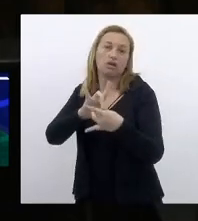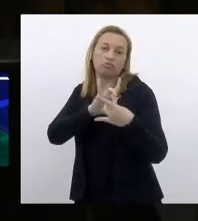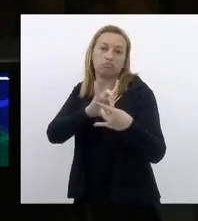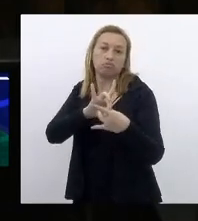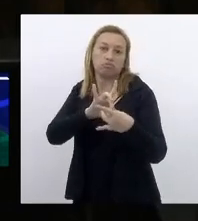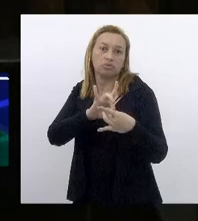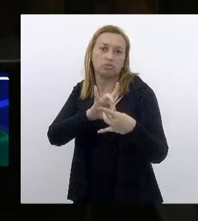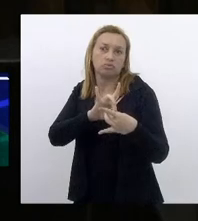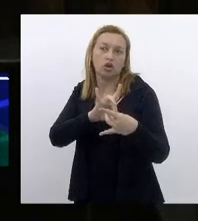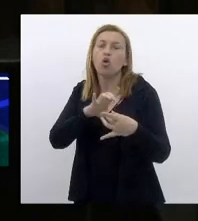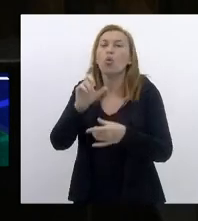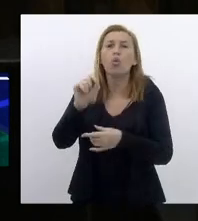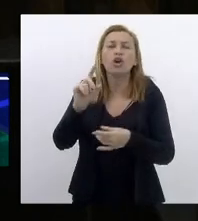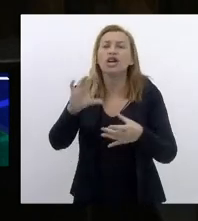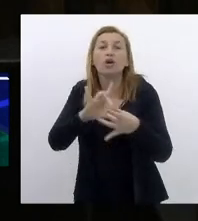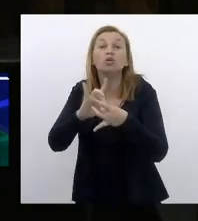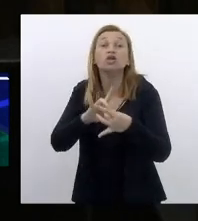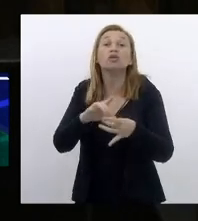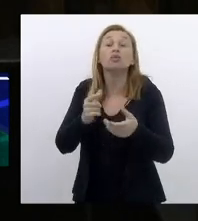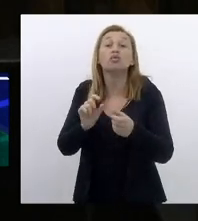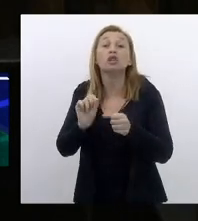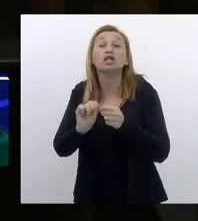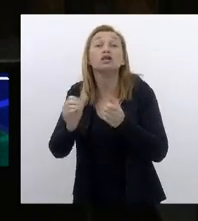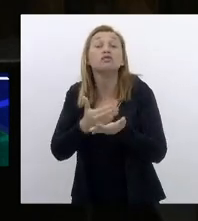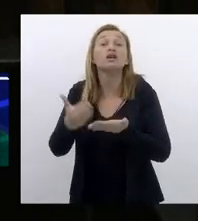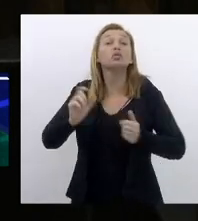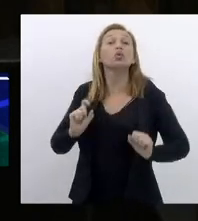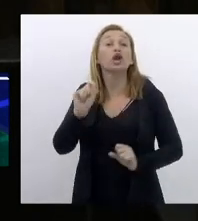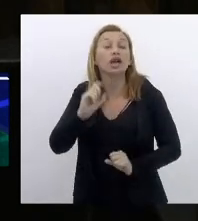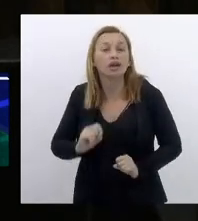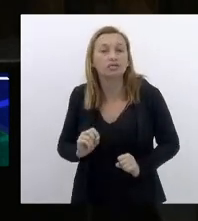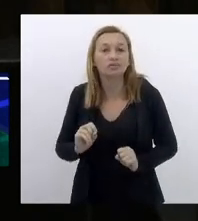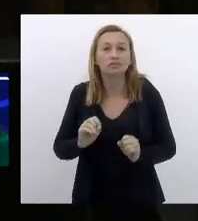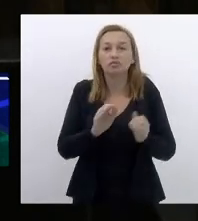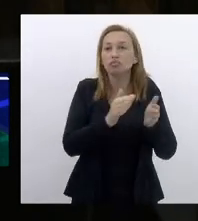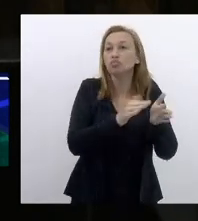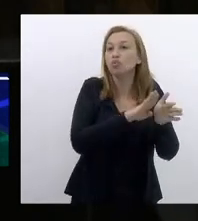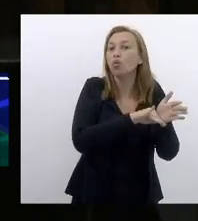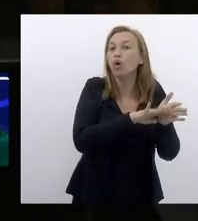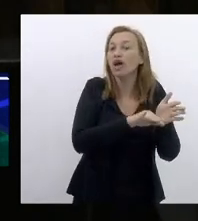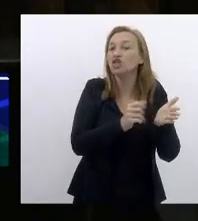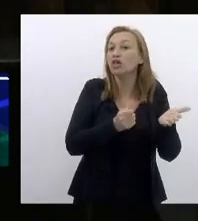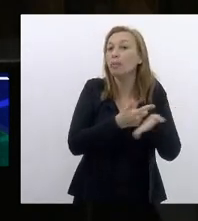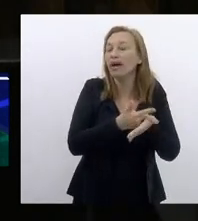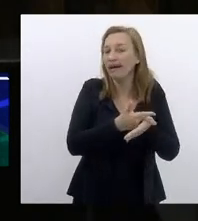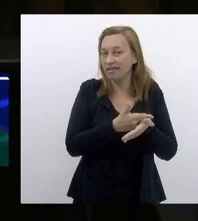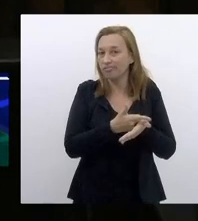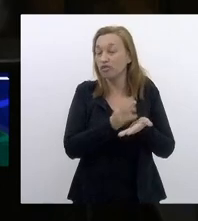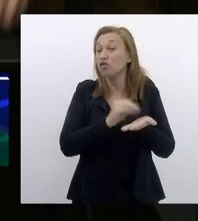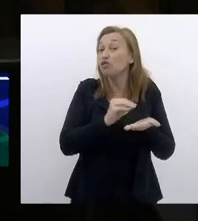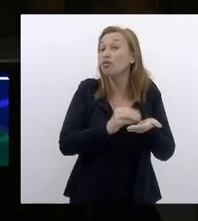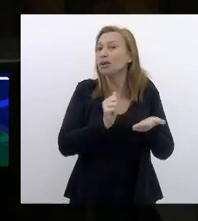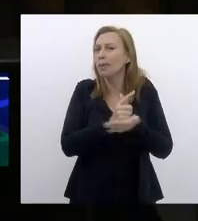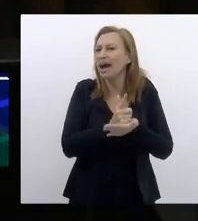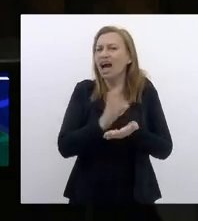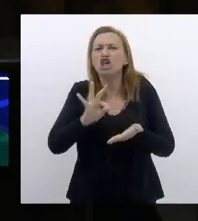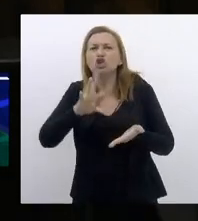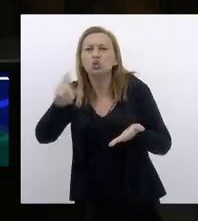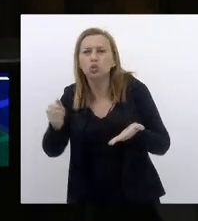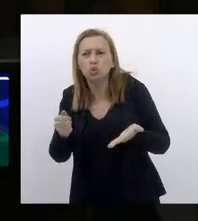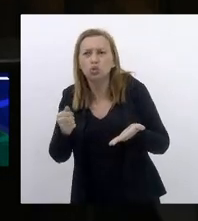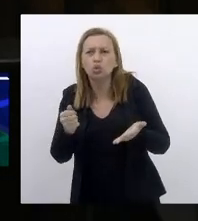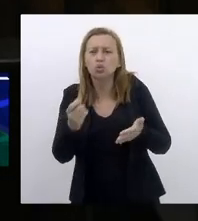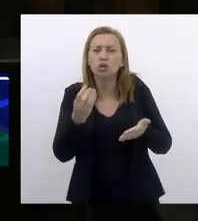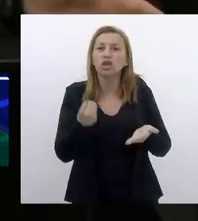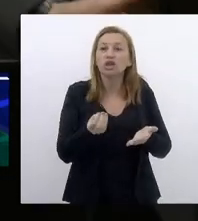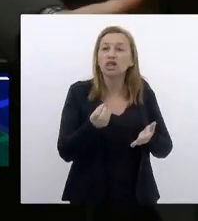E aí, o que a União passou a fazer? Arresto das contas. Arresto é tudo aquilo que cai na